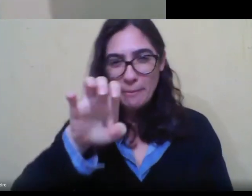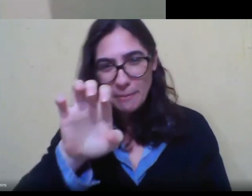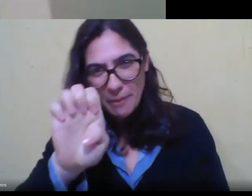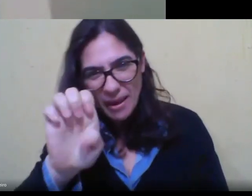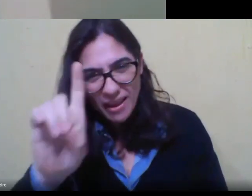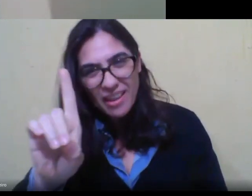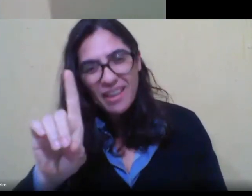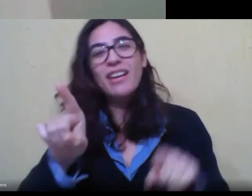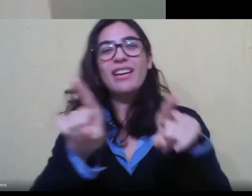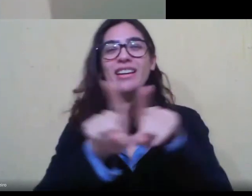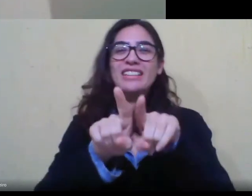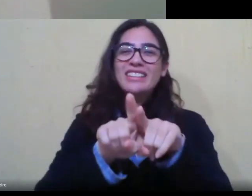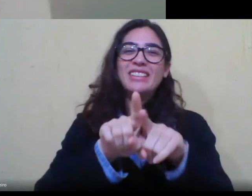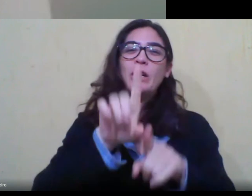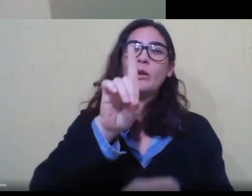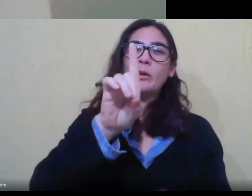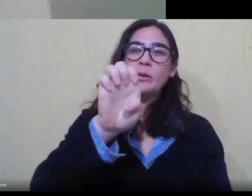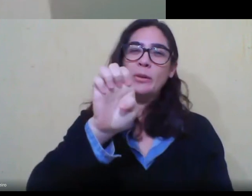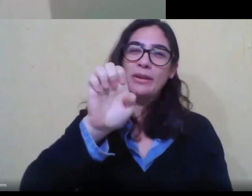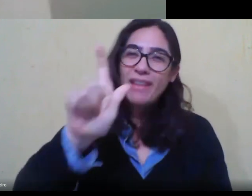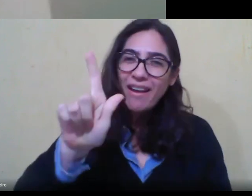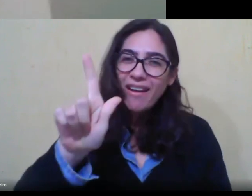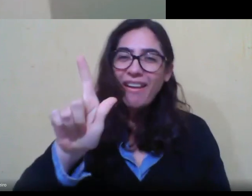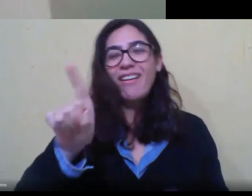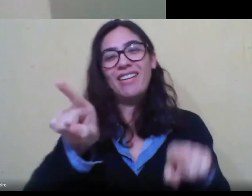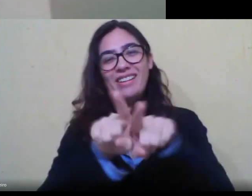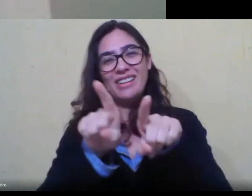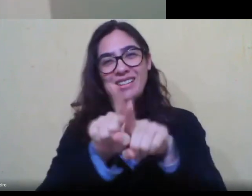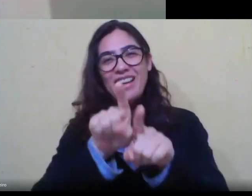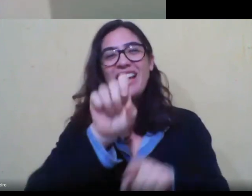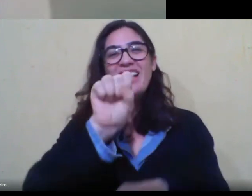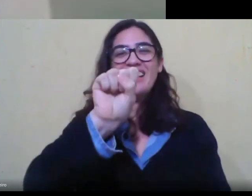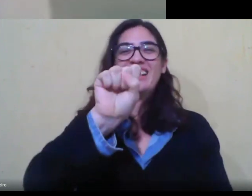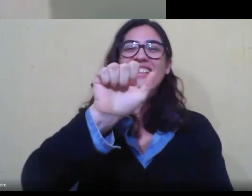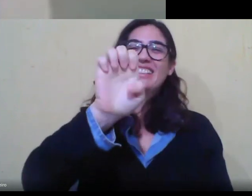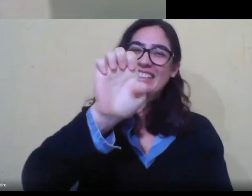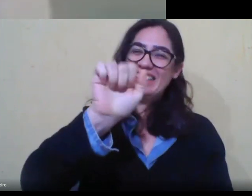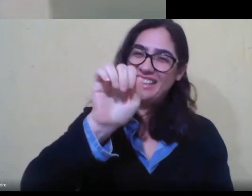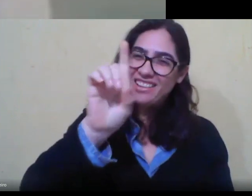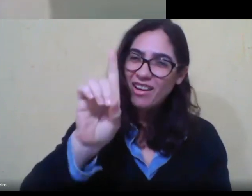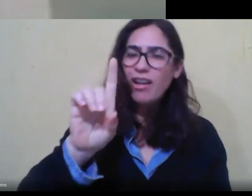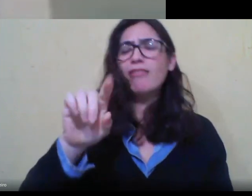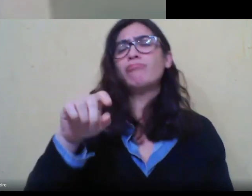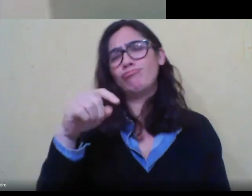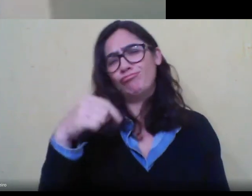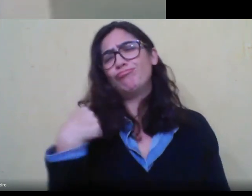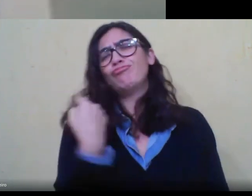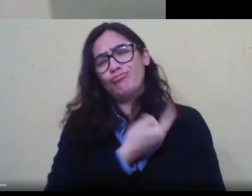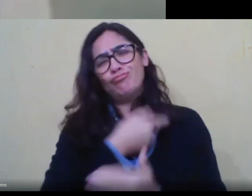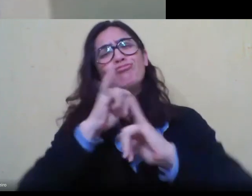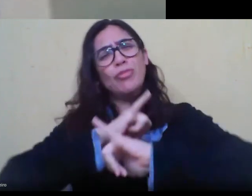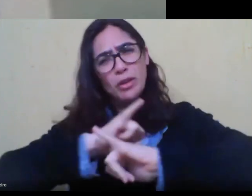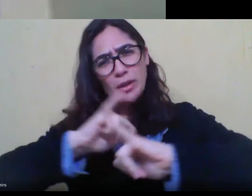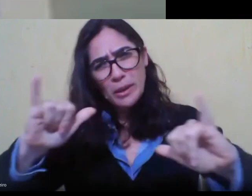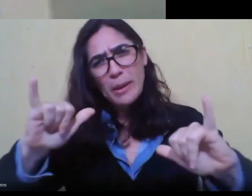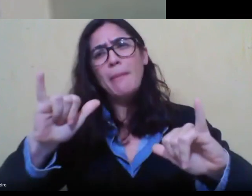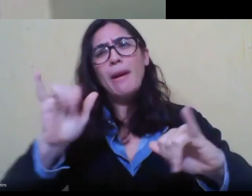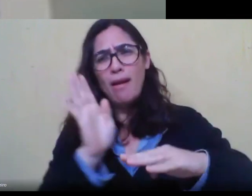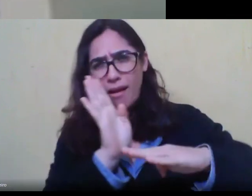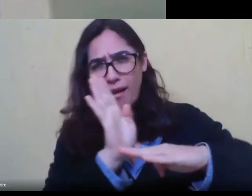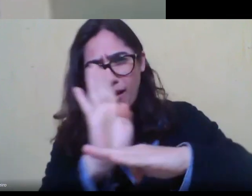à disposição, através dos nossos e-mails, temos recebido demandas também pelo